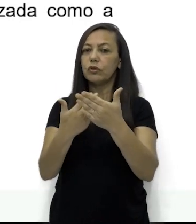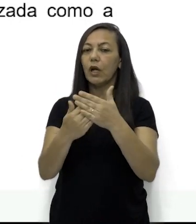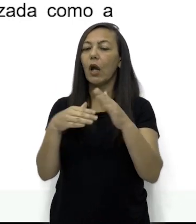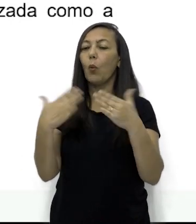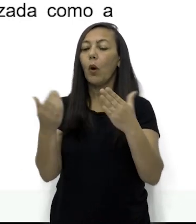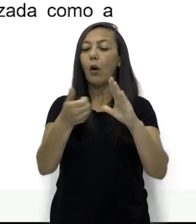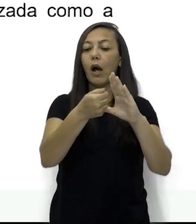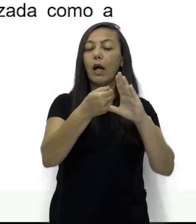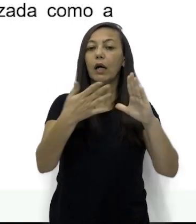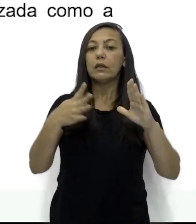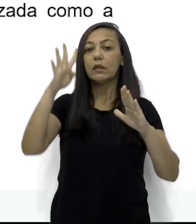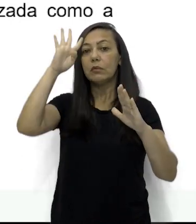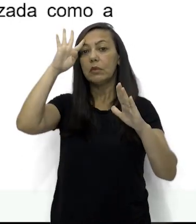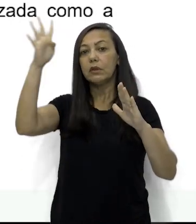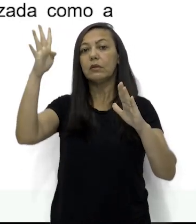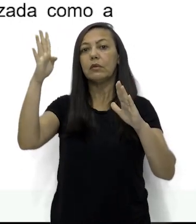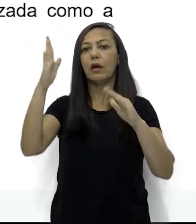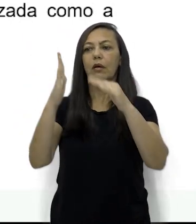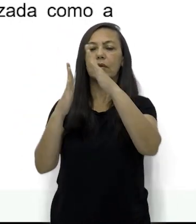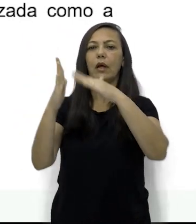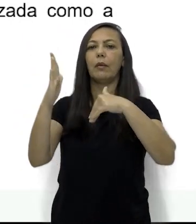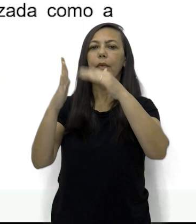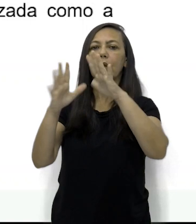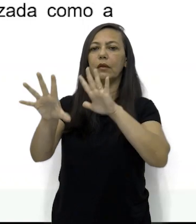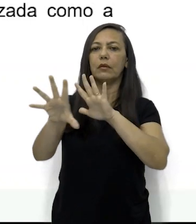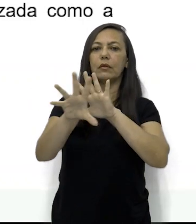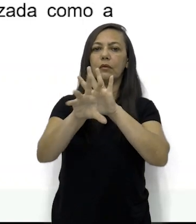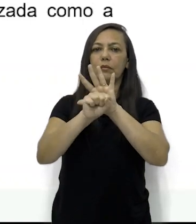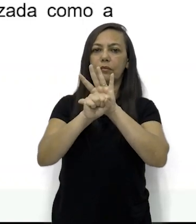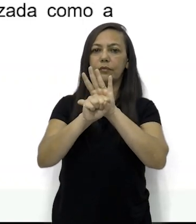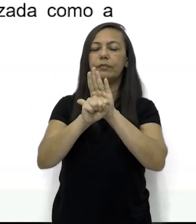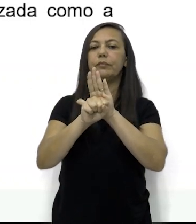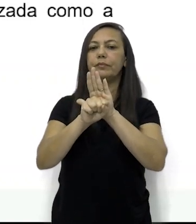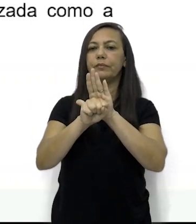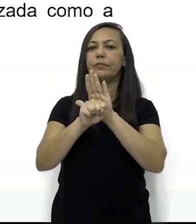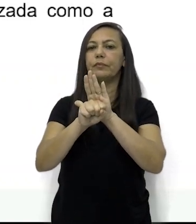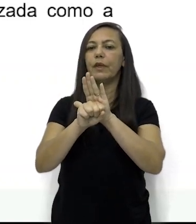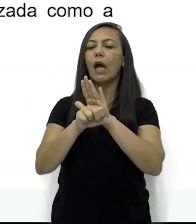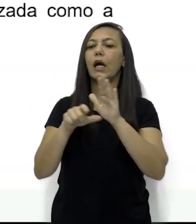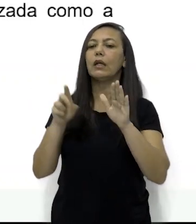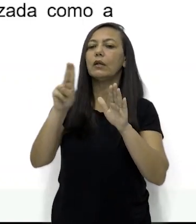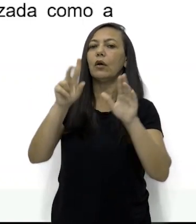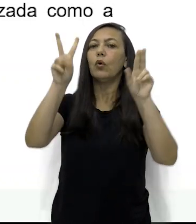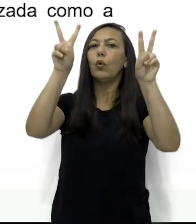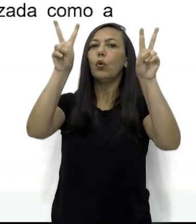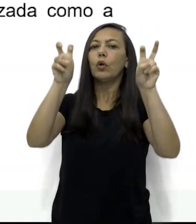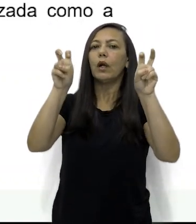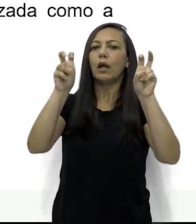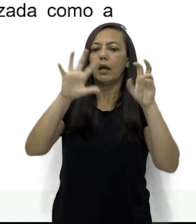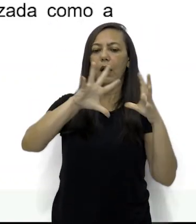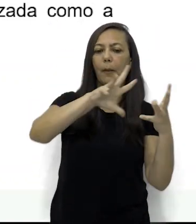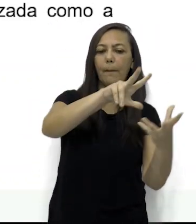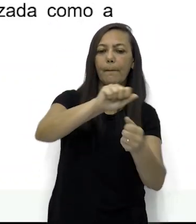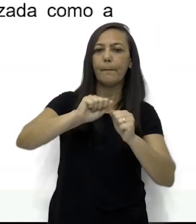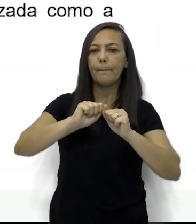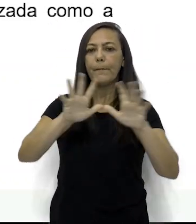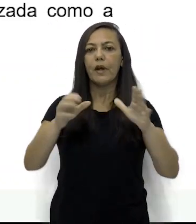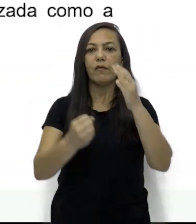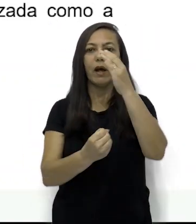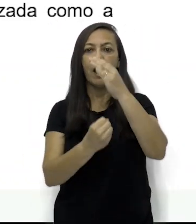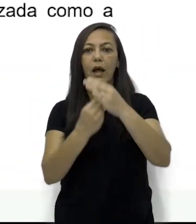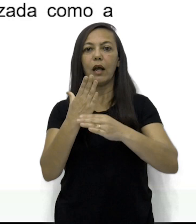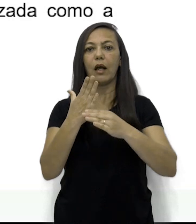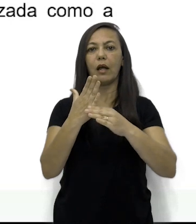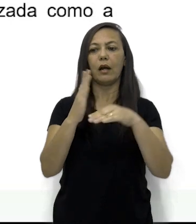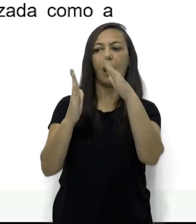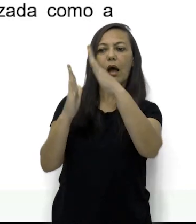o que caracteriza uma pintura sendo uma pintura abstrata, vão pegar o tema pandemia e vão criar uma obra de arte.